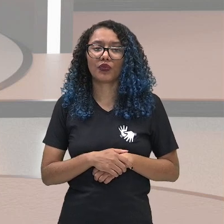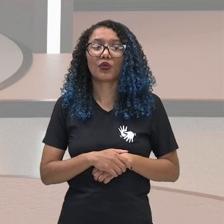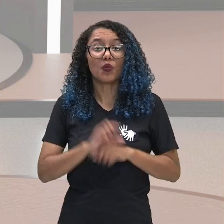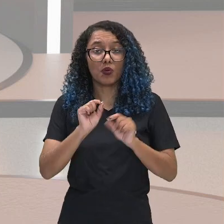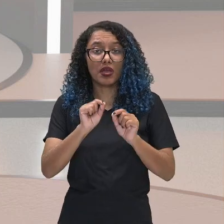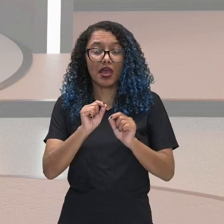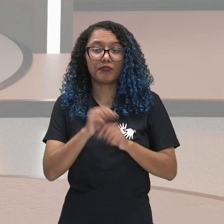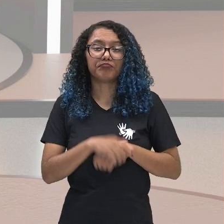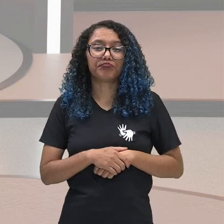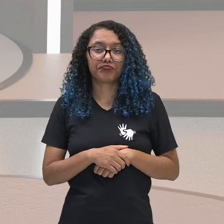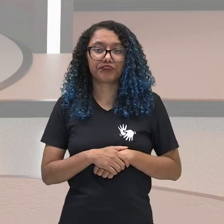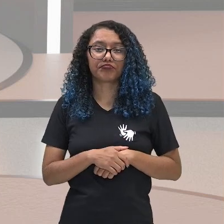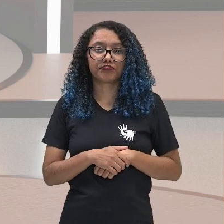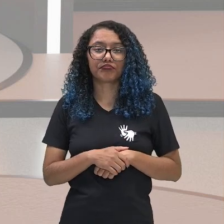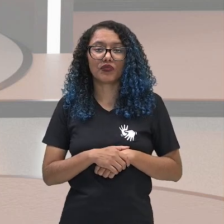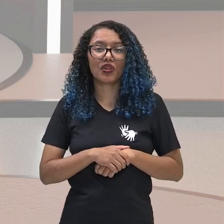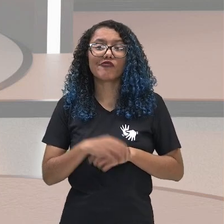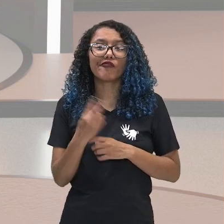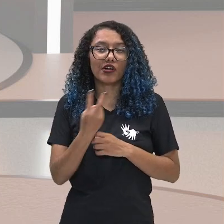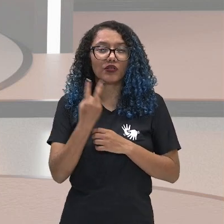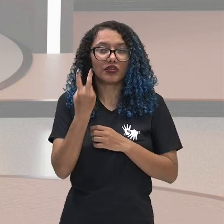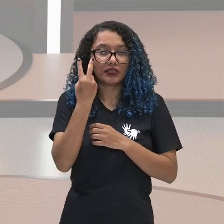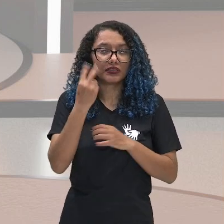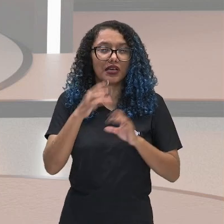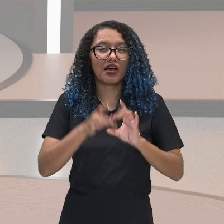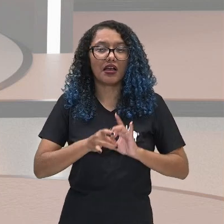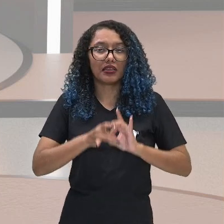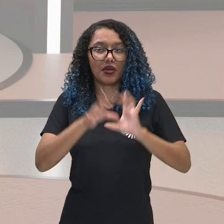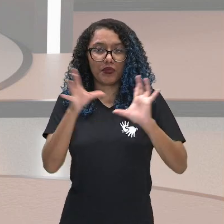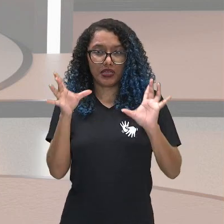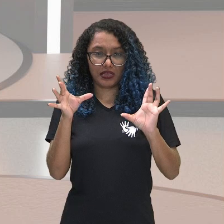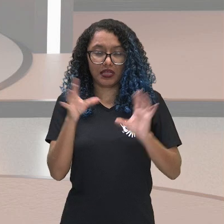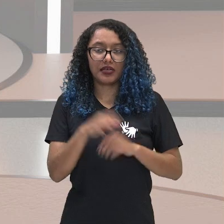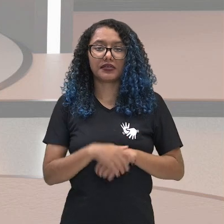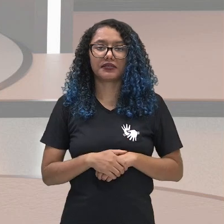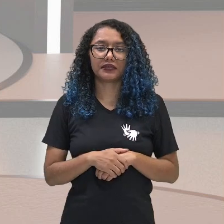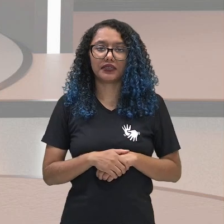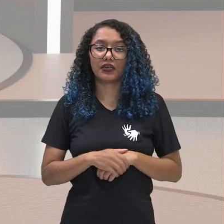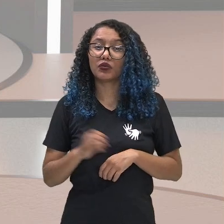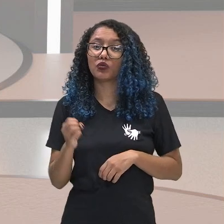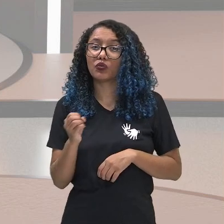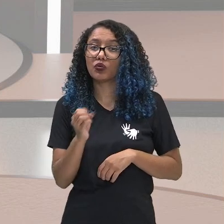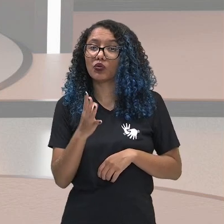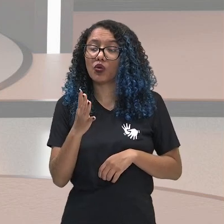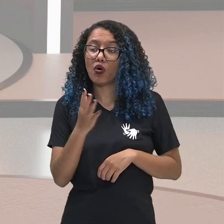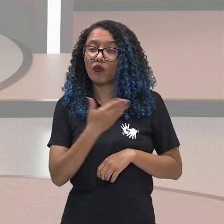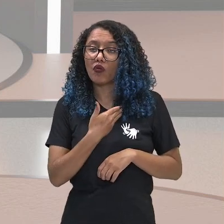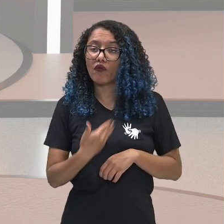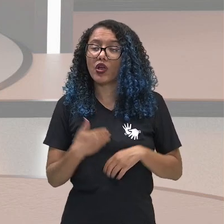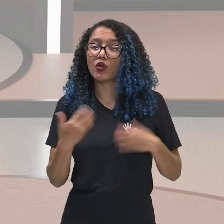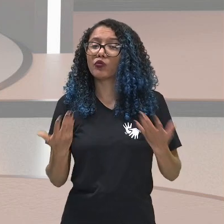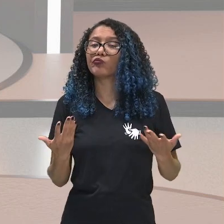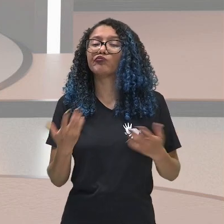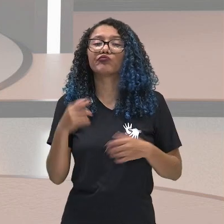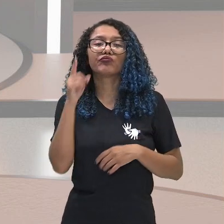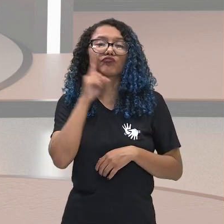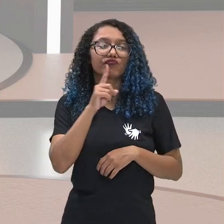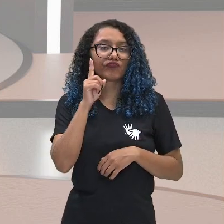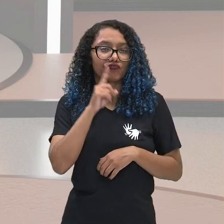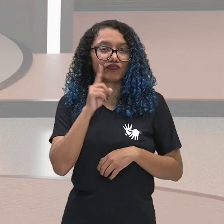independência, né, essa parte aí desse novo governo foram aí os Estados Unidos, tá?